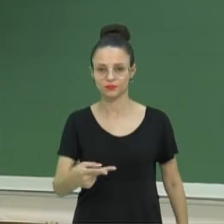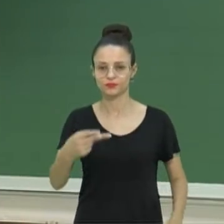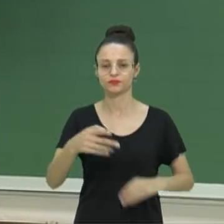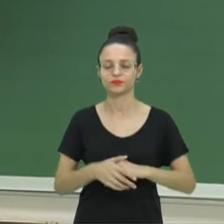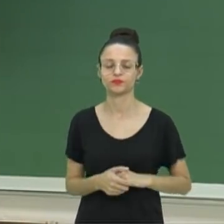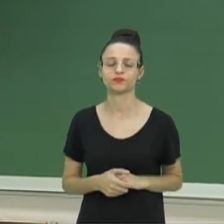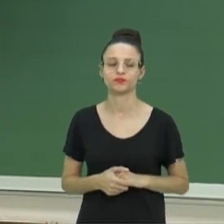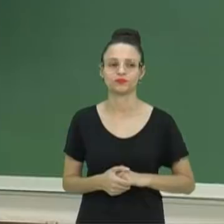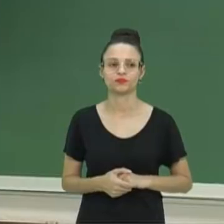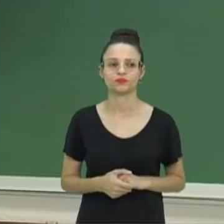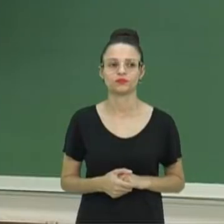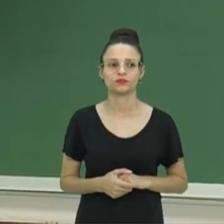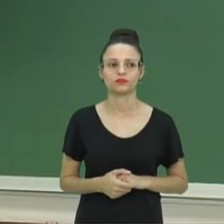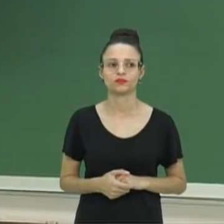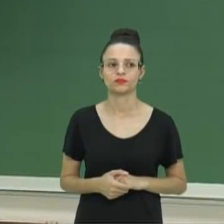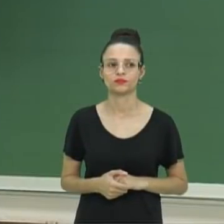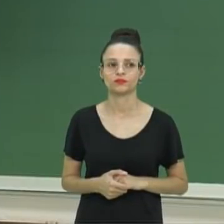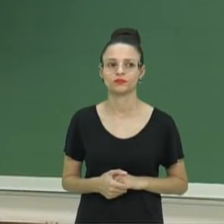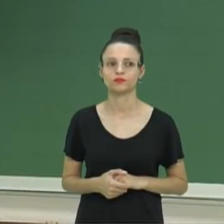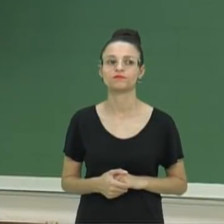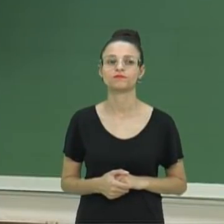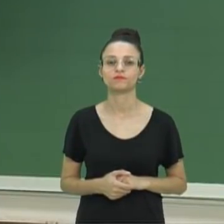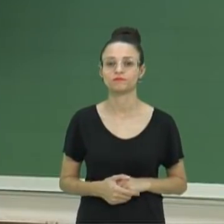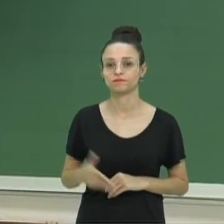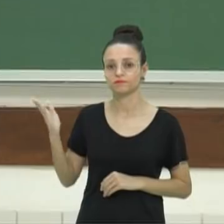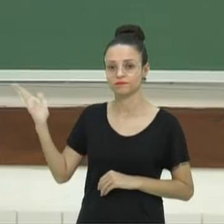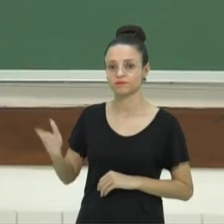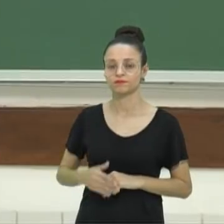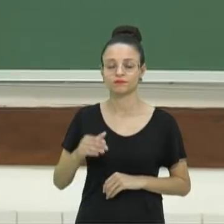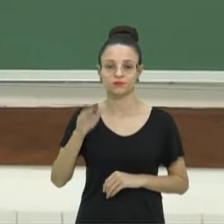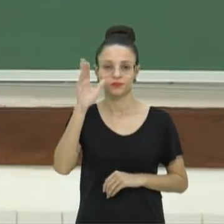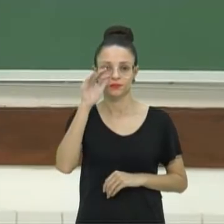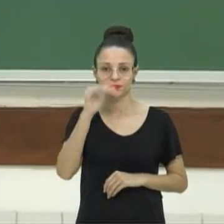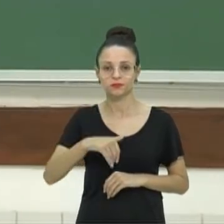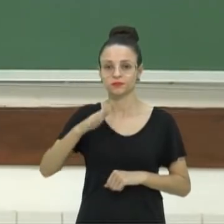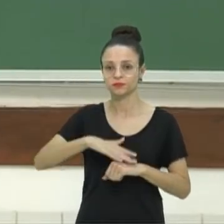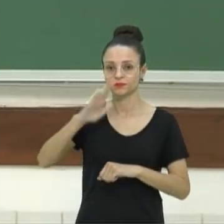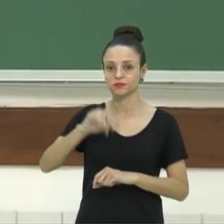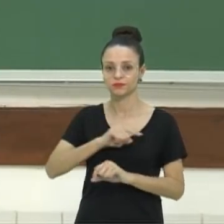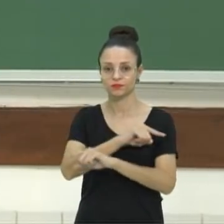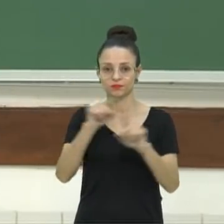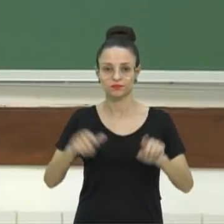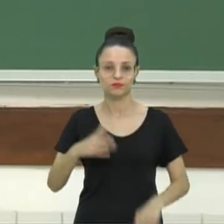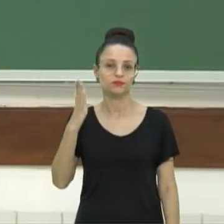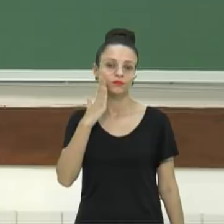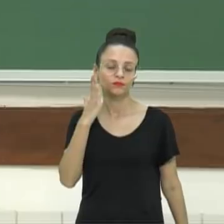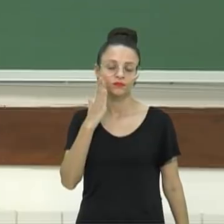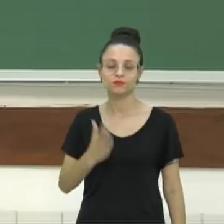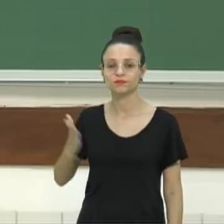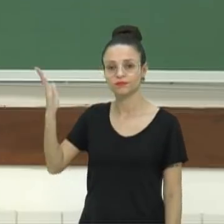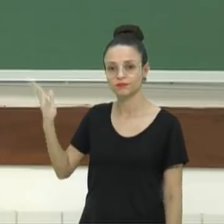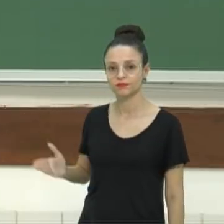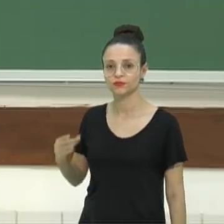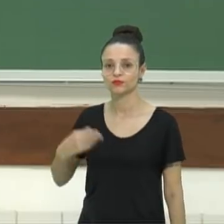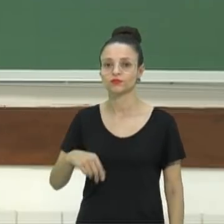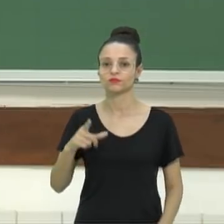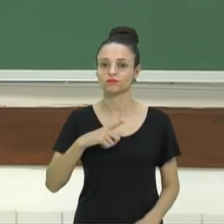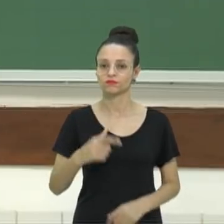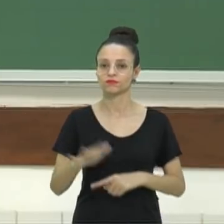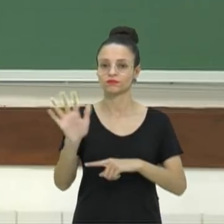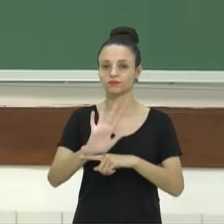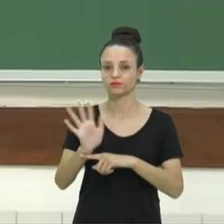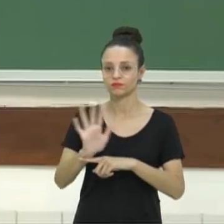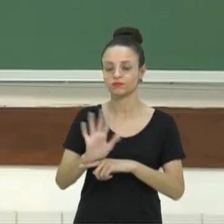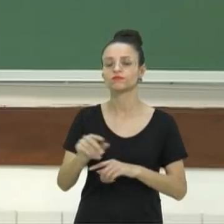aqui na questão número 5 para vocês. Aqui, dentro do quadro Saiba Mais, né, como vocês bem sabem, né, o quadro Saiba Mais trazem vídeos, às vezes